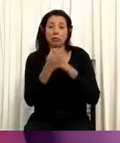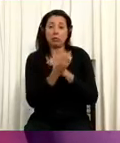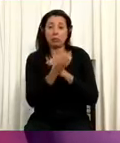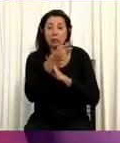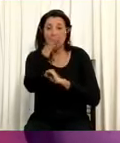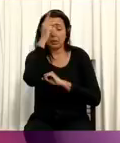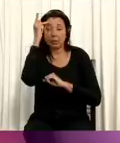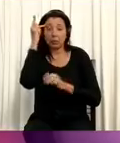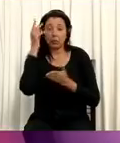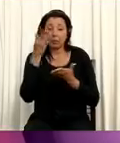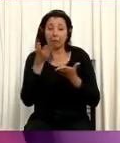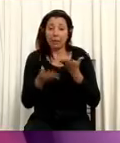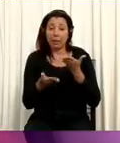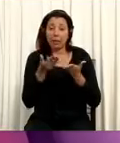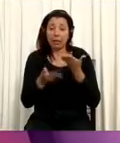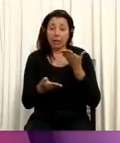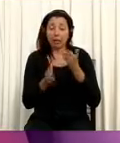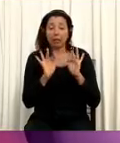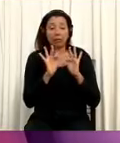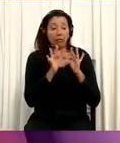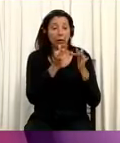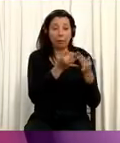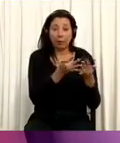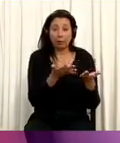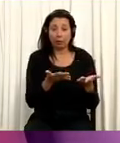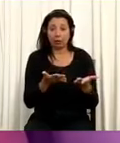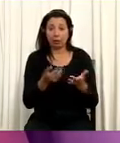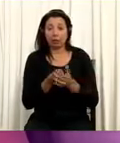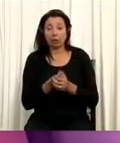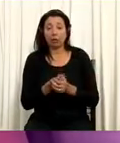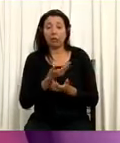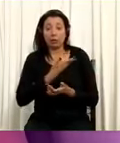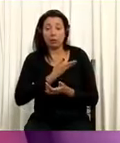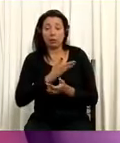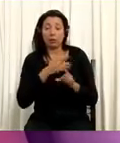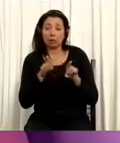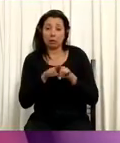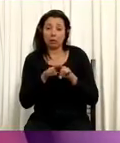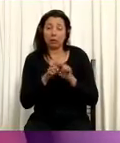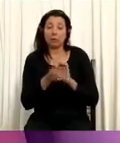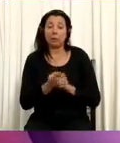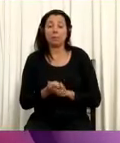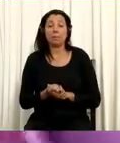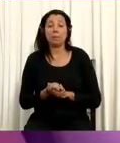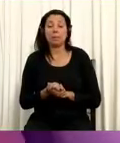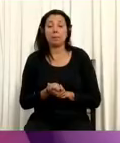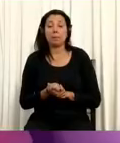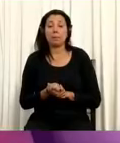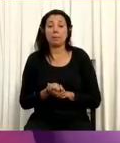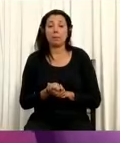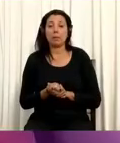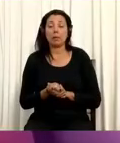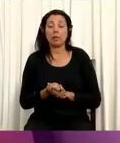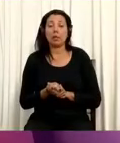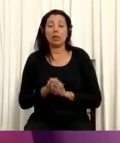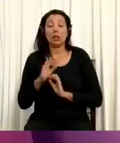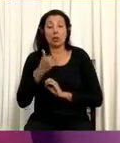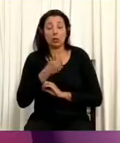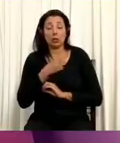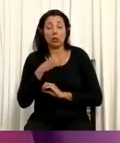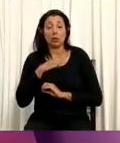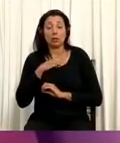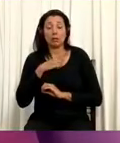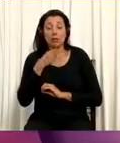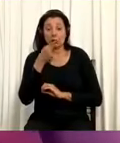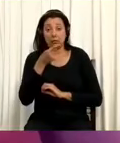que perderam parentes, familiares e amigos. O que nós temos a